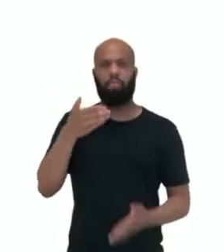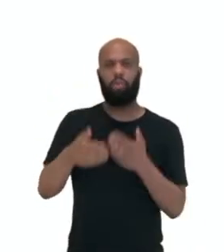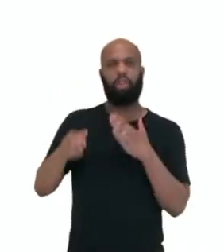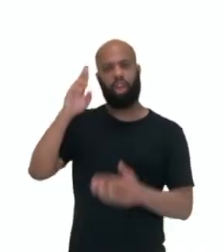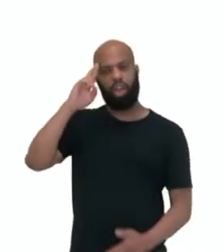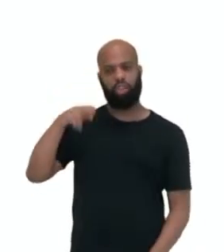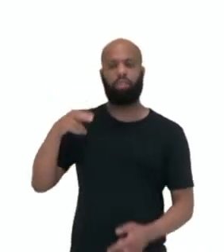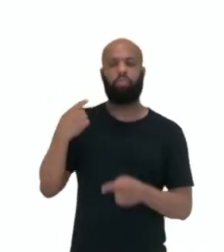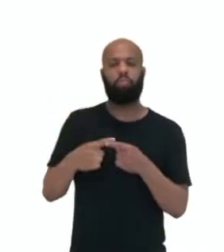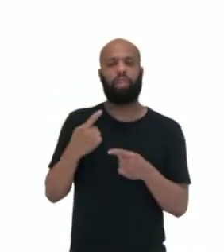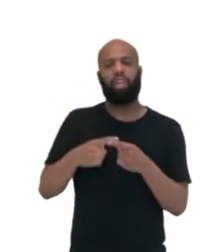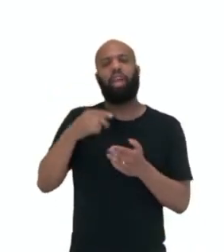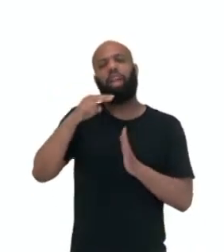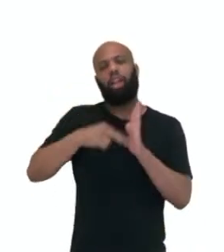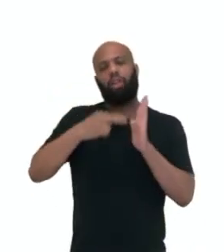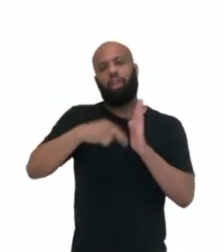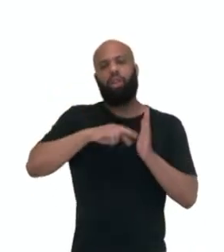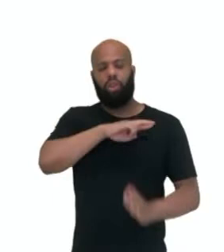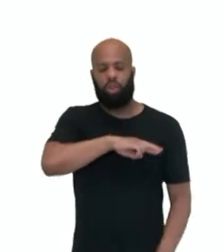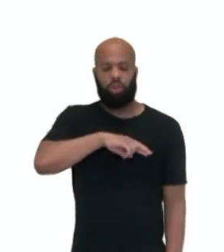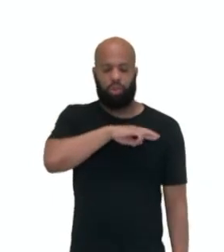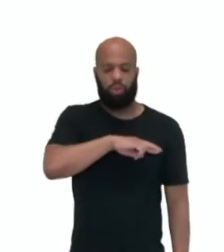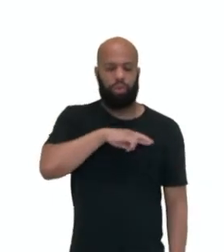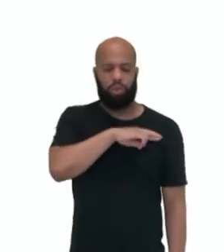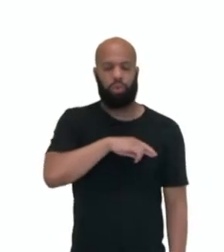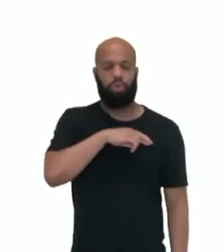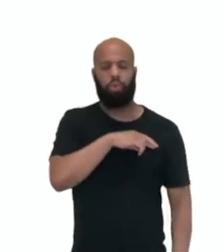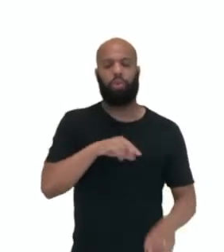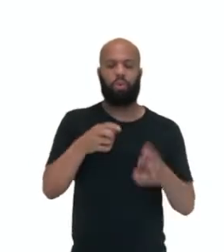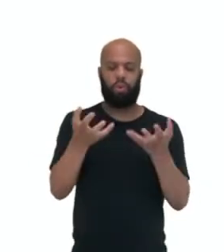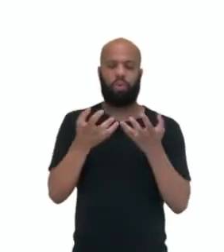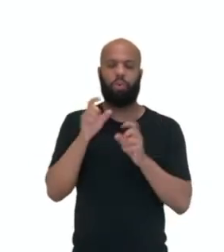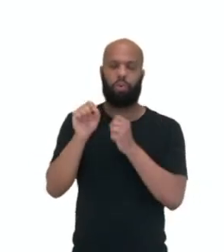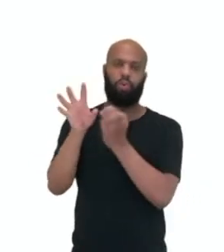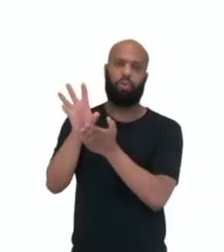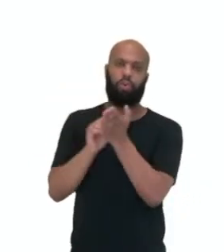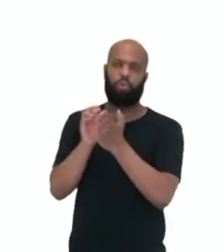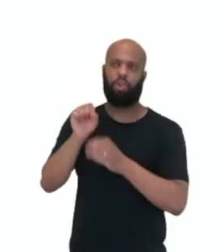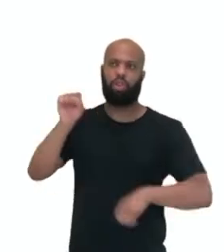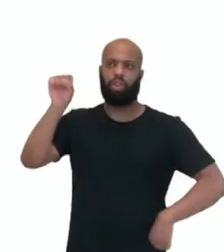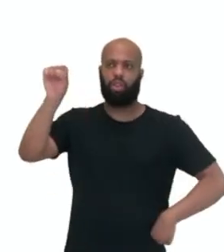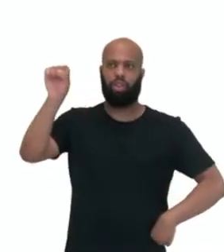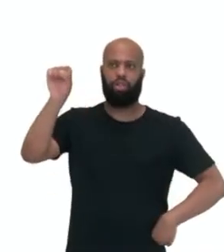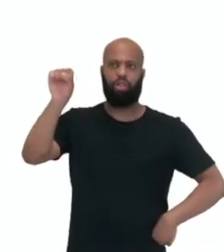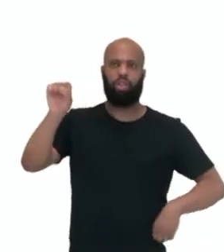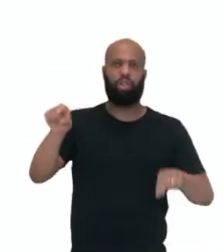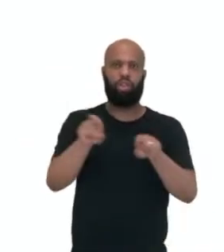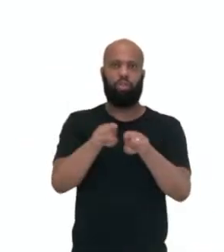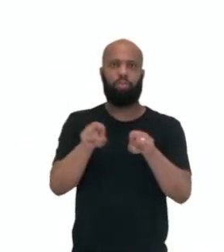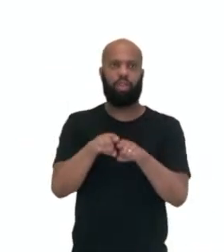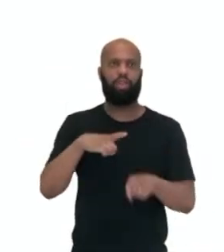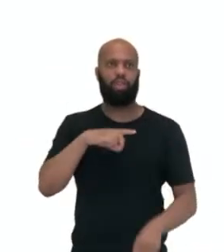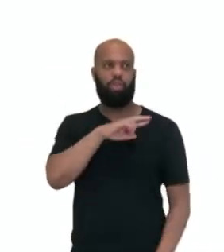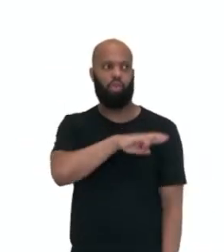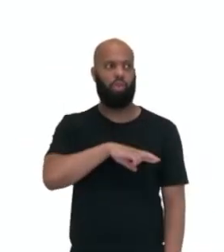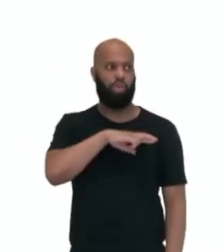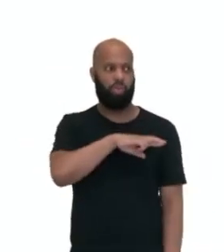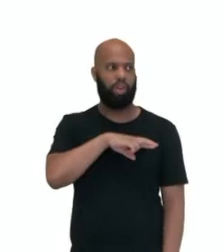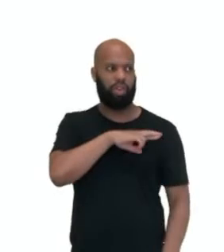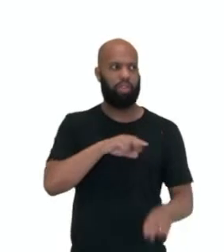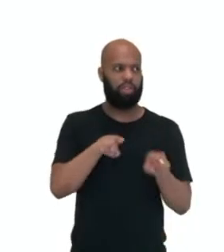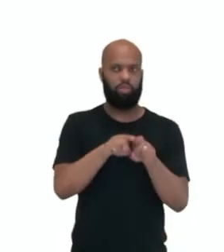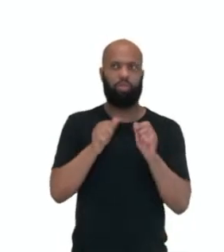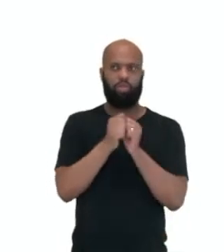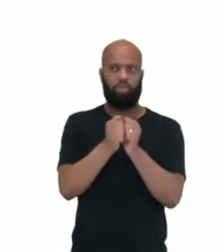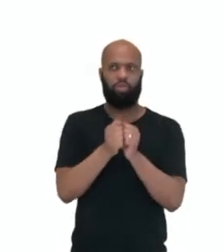de romances de cavalaria e pretende imitar seus heróis preferidos. O romance narra as suas aventuras em companhia